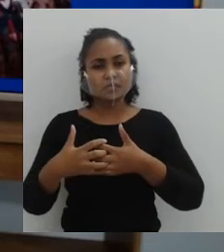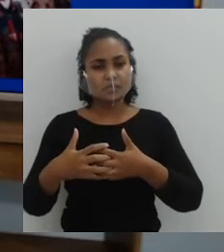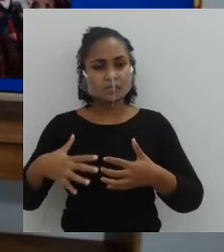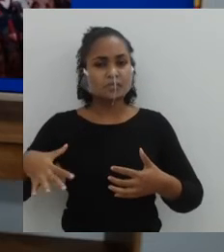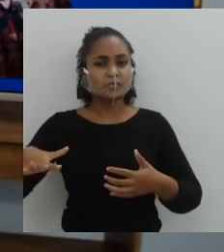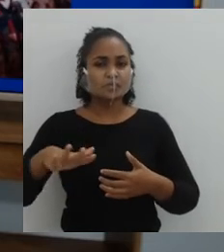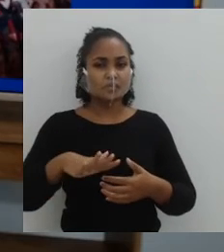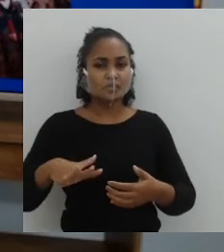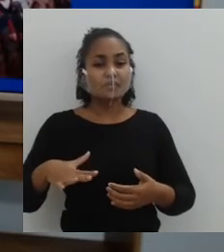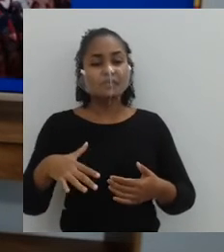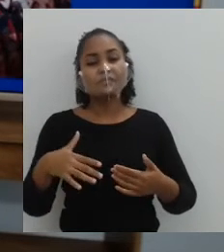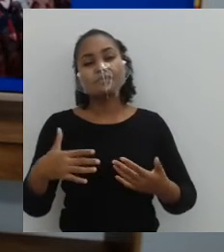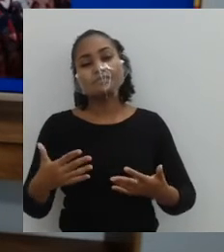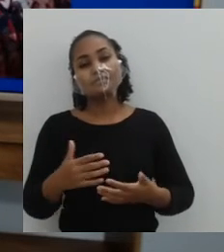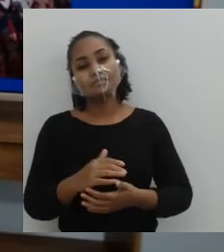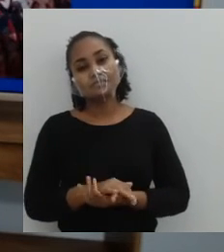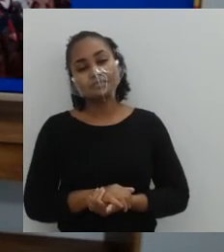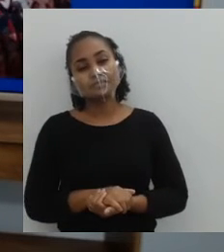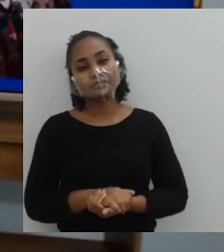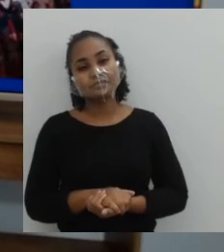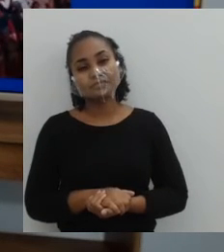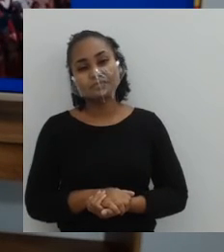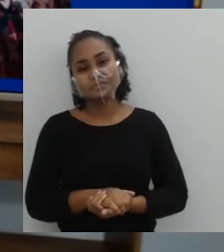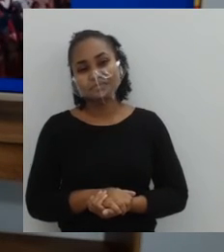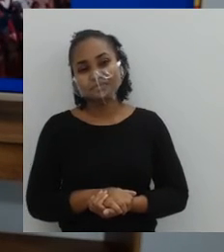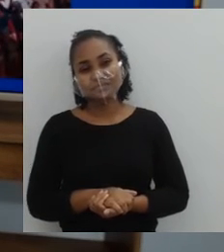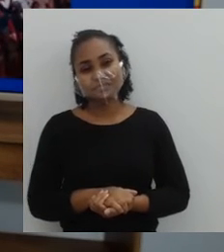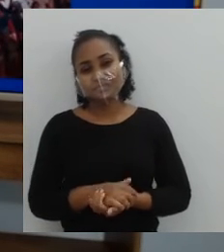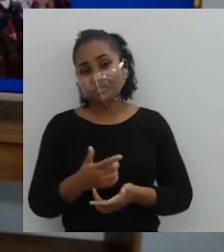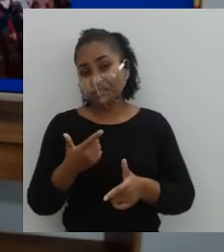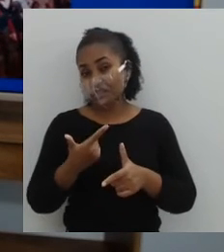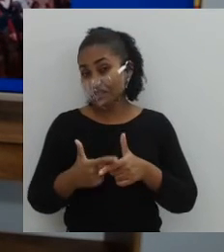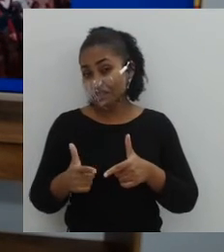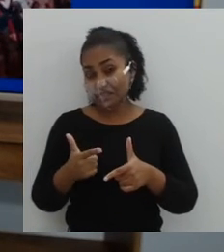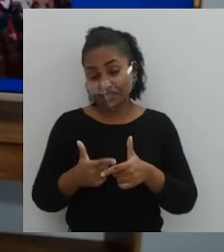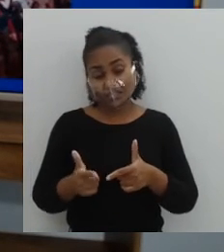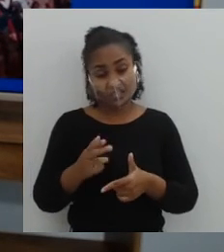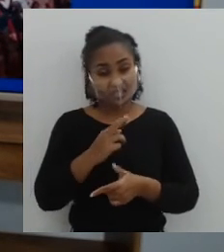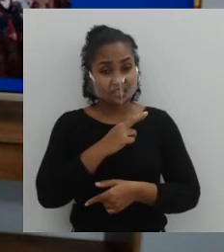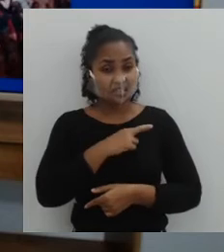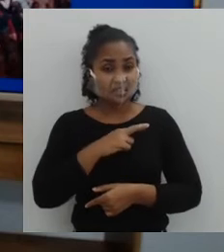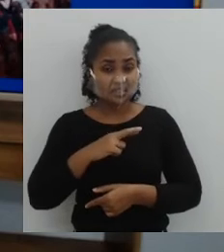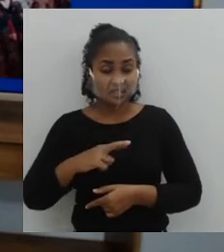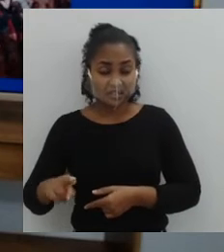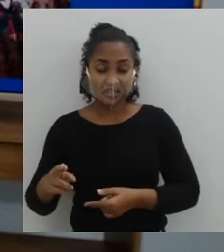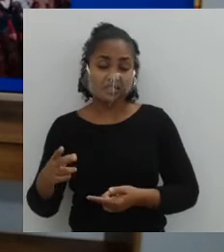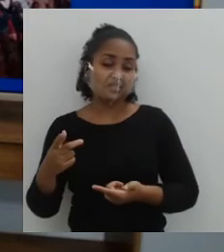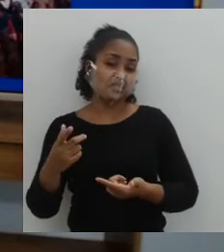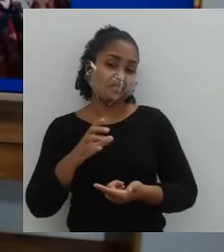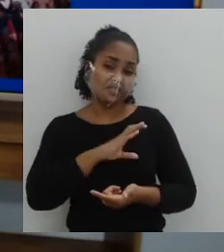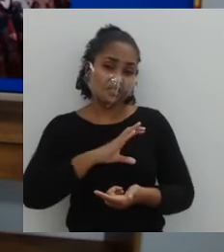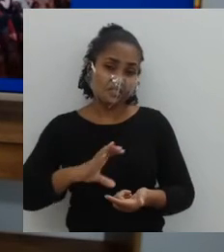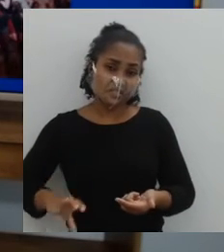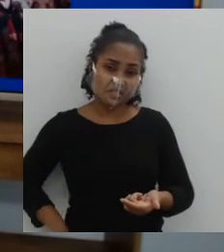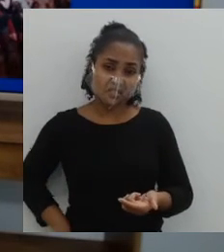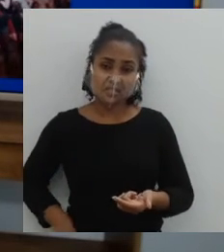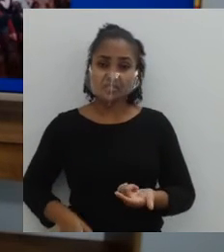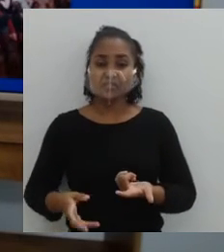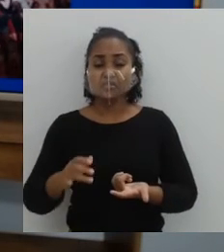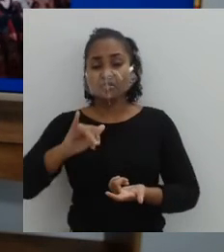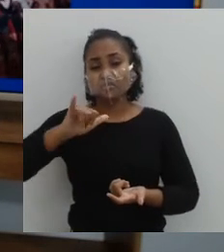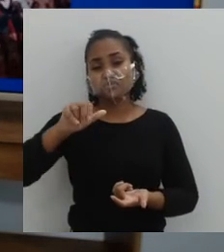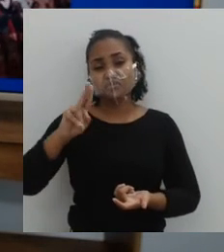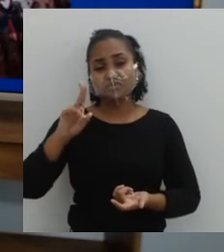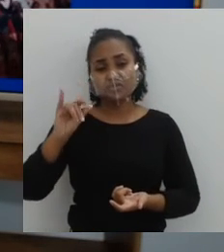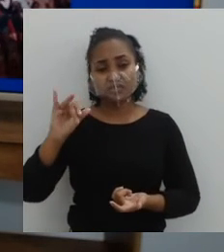aqui estavam. Então ele não tem nenhum problema com a religião cristã, não tem nenhum problema com os judeus.